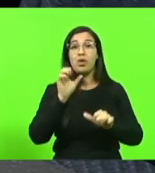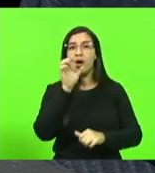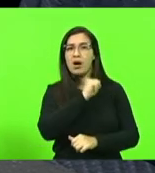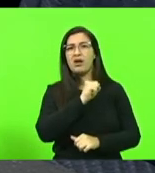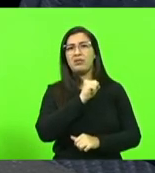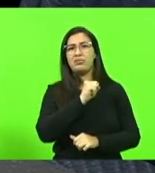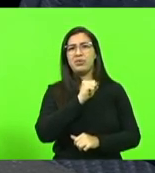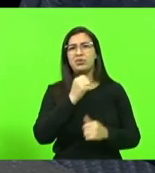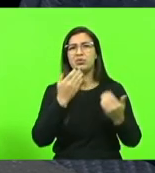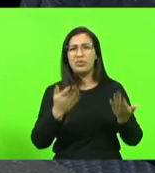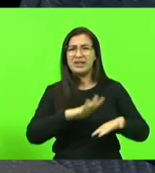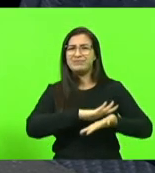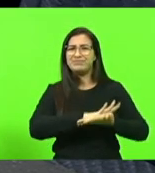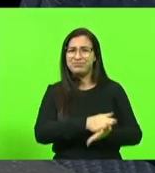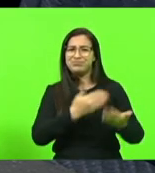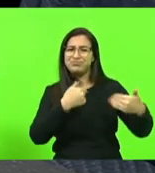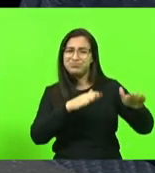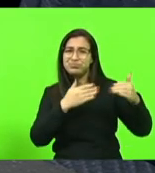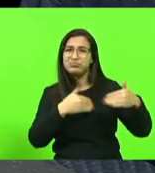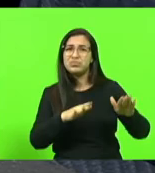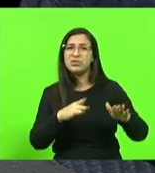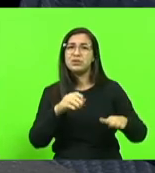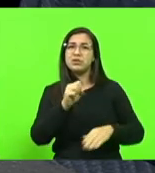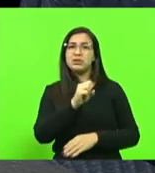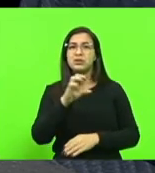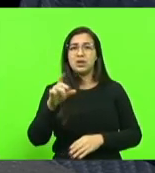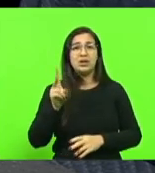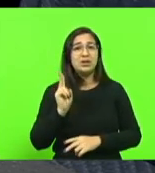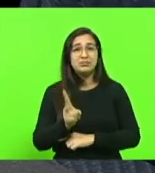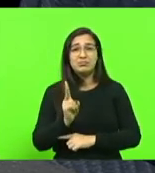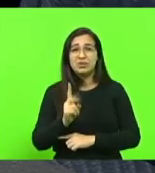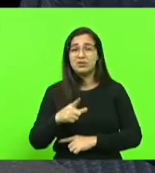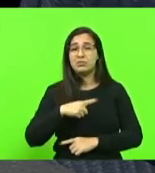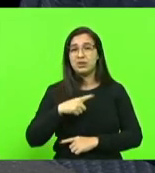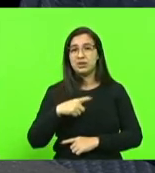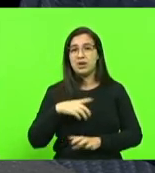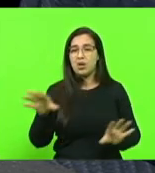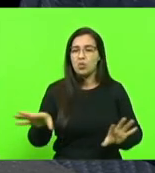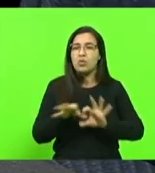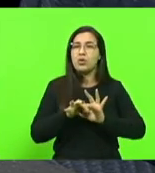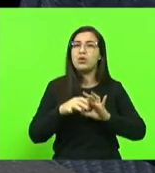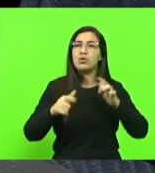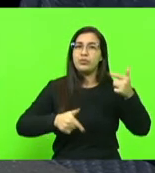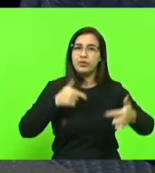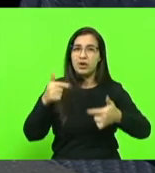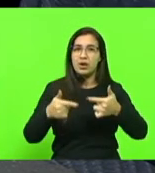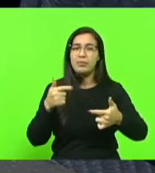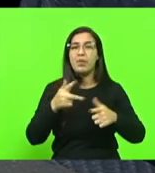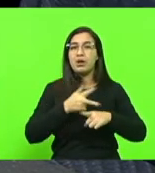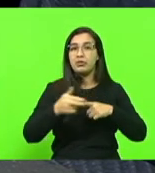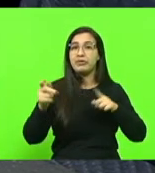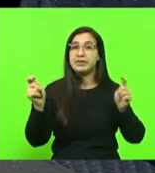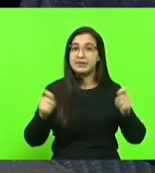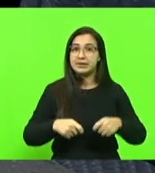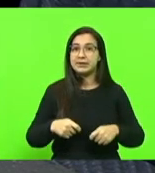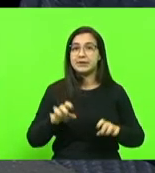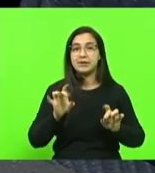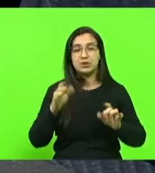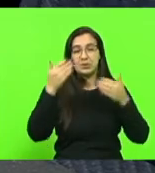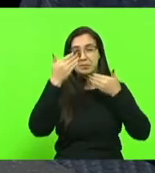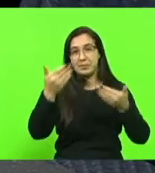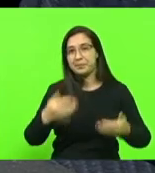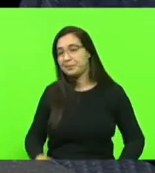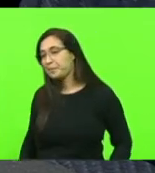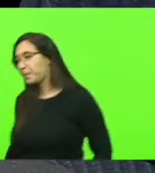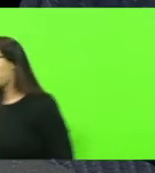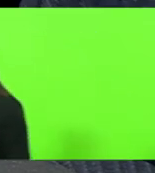discriminação que o Estado de Santa Catarina está recebendo. A união e trabalho nós vamos vencer. Era isso, deputado. Obrigado. Deputado,